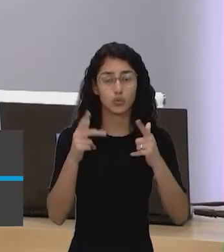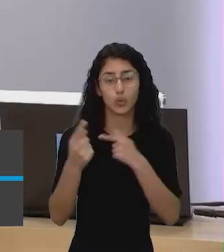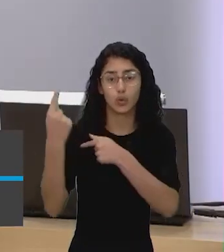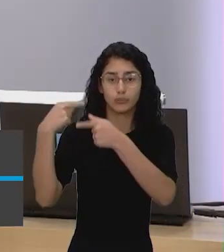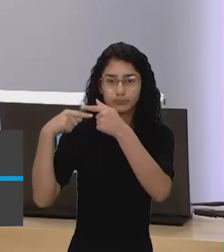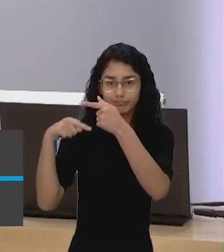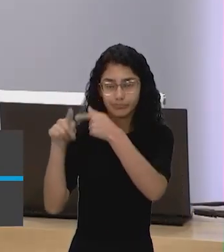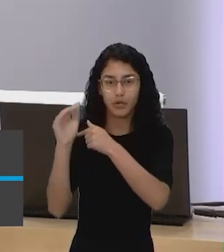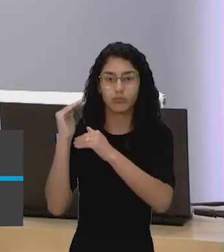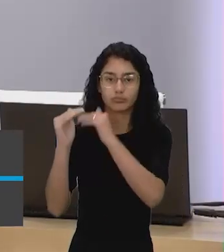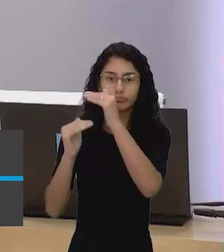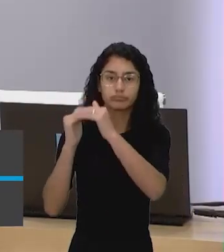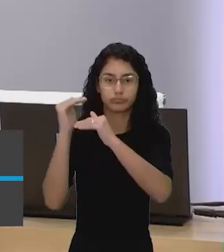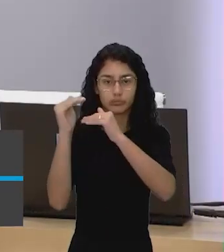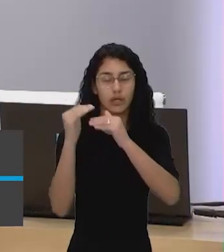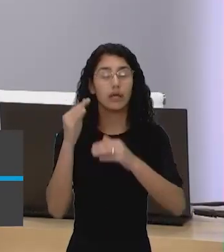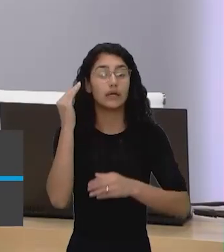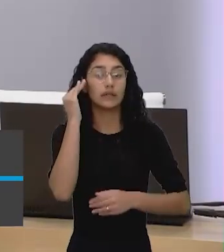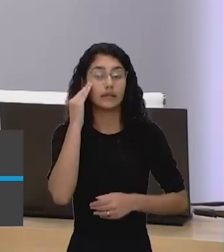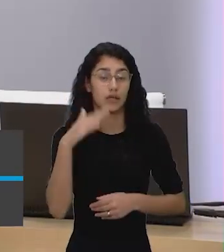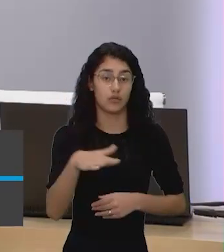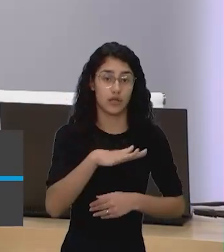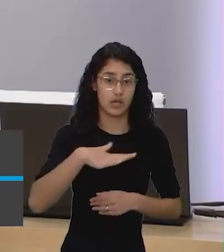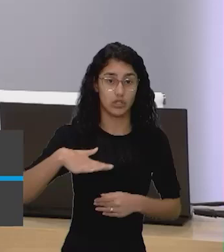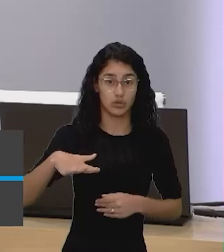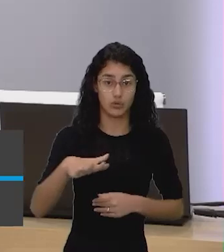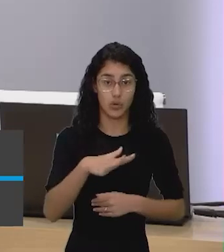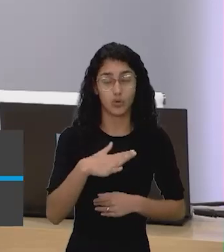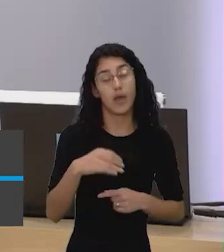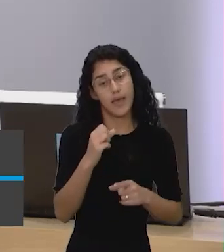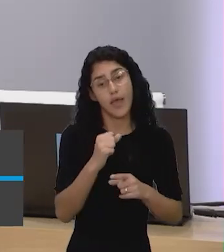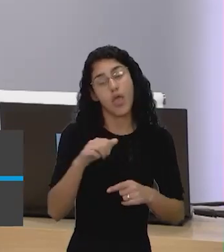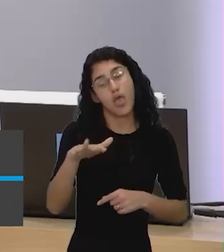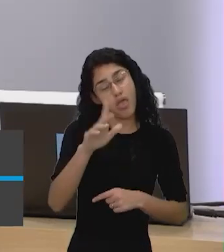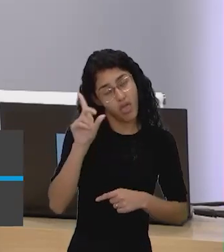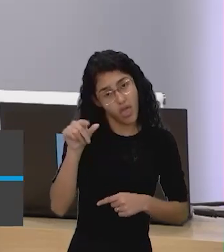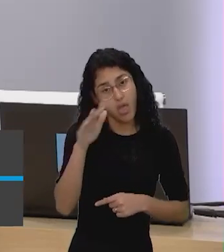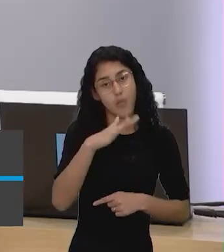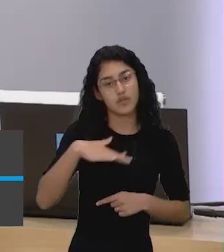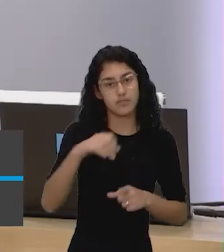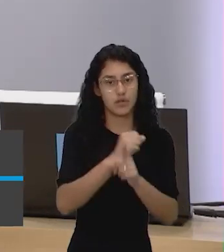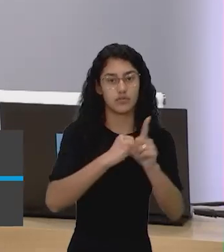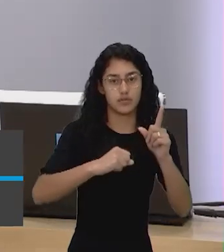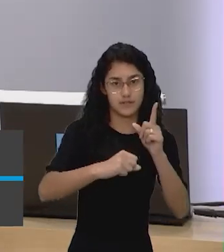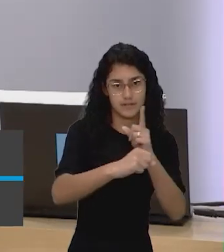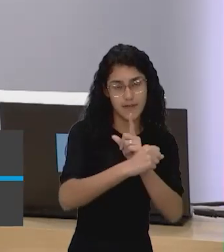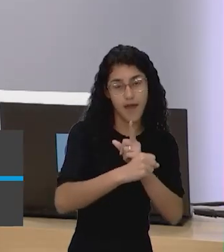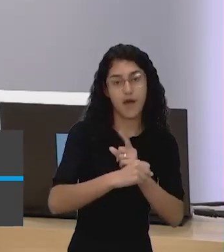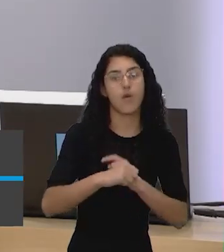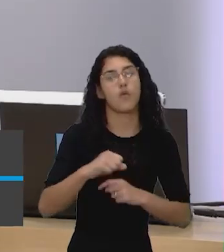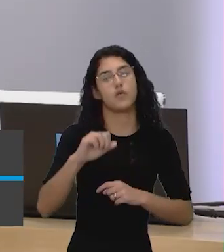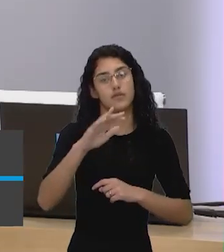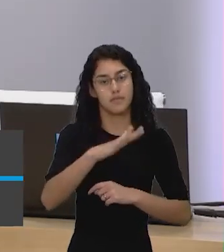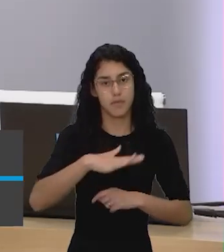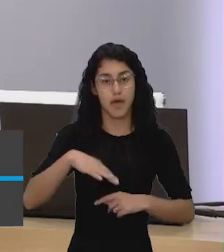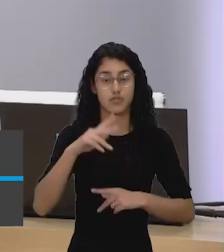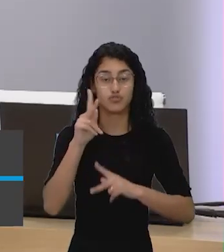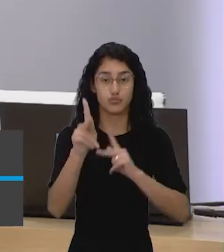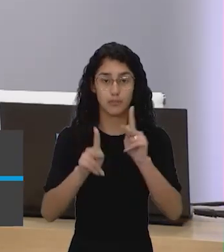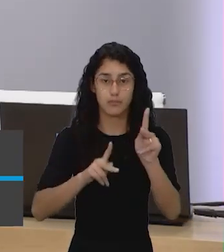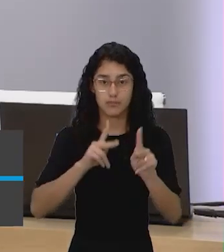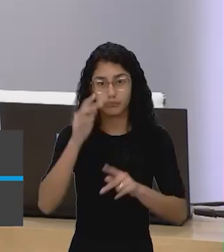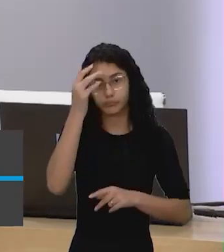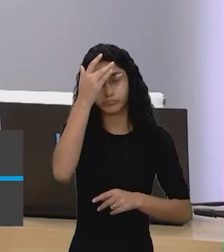esse território, esse espaço, né, ele é um espaço social, então ele é um espaço de pessoas, e é muito relacionado à